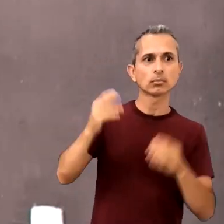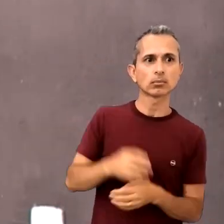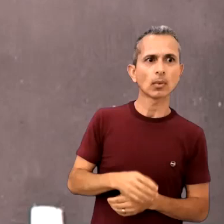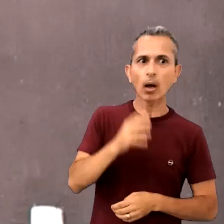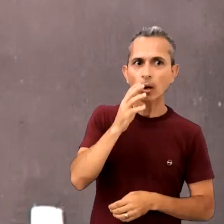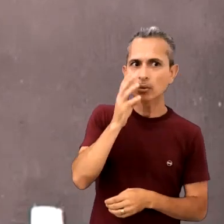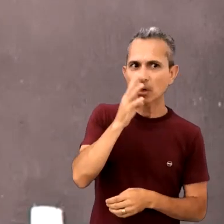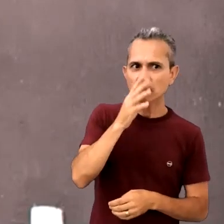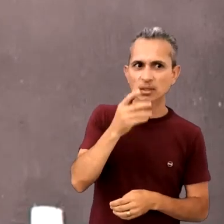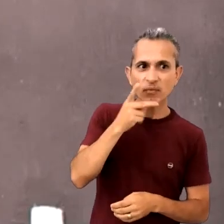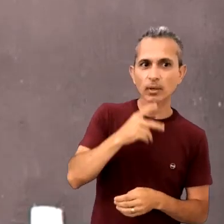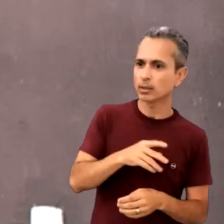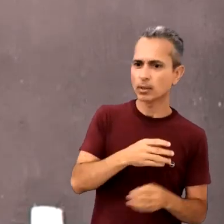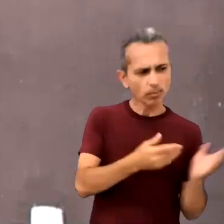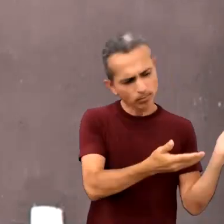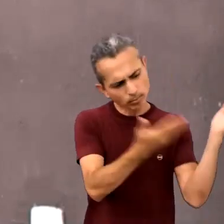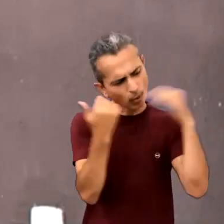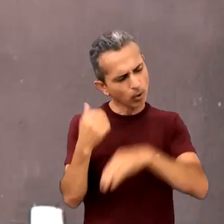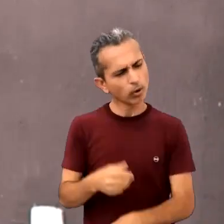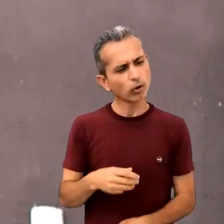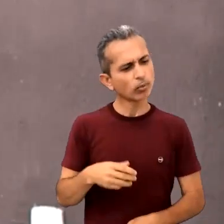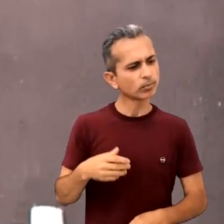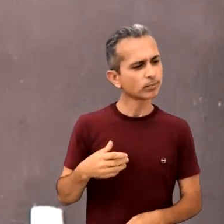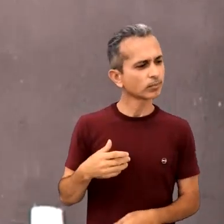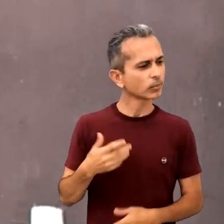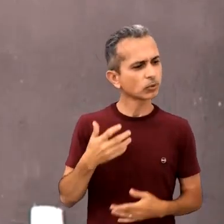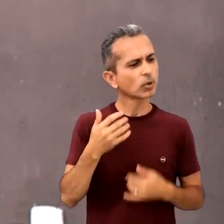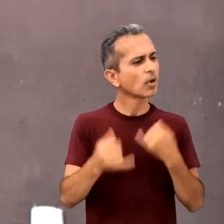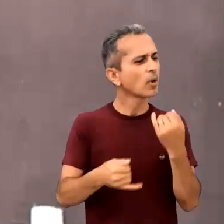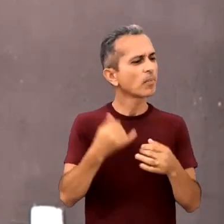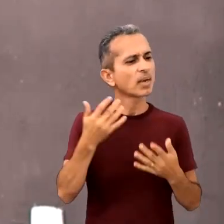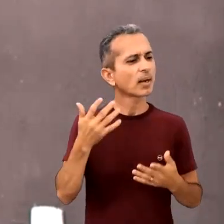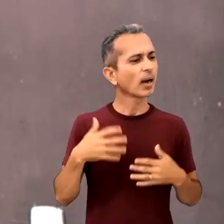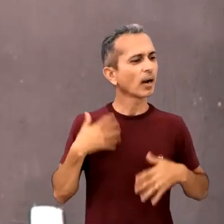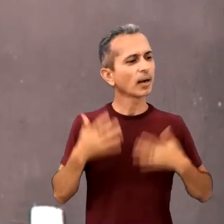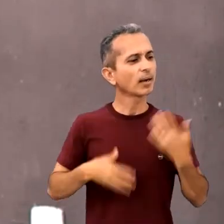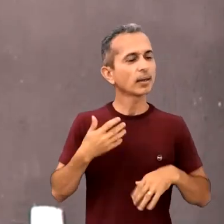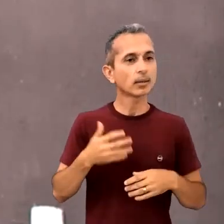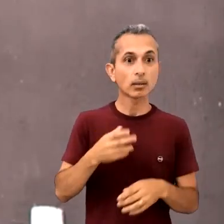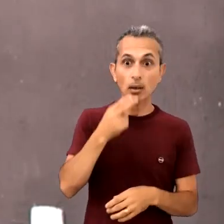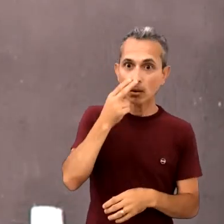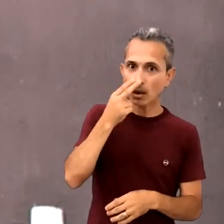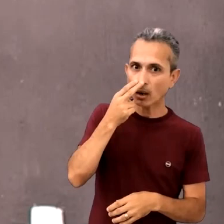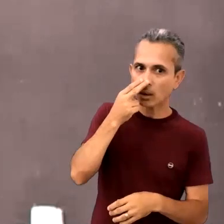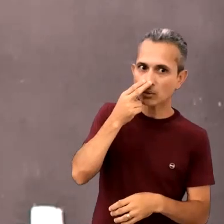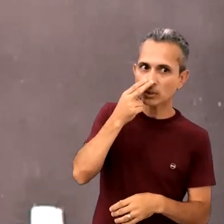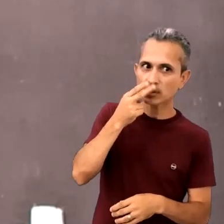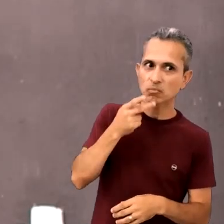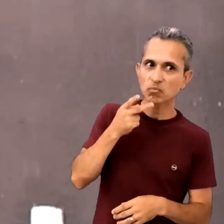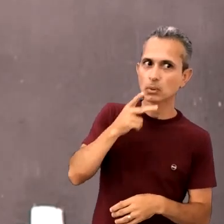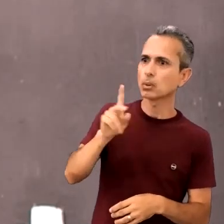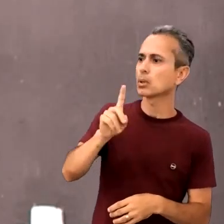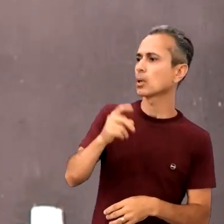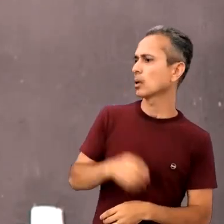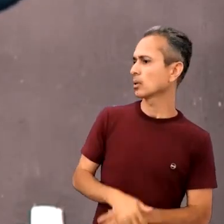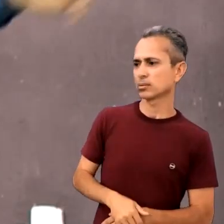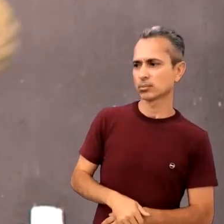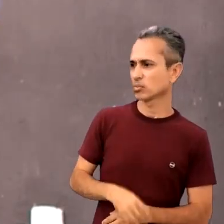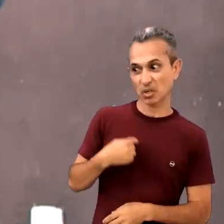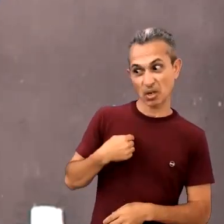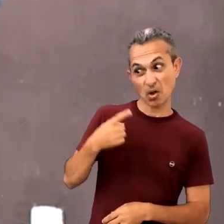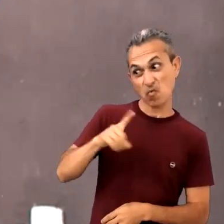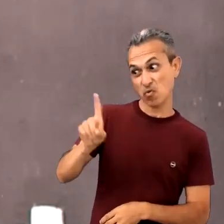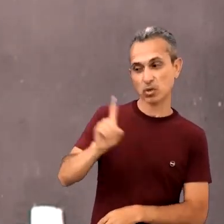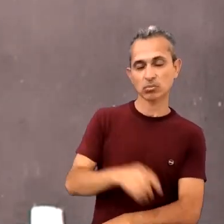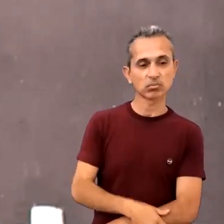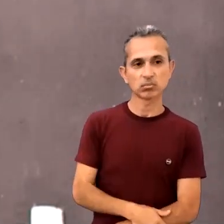não. Não tem nada que glorifique a Deus naquele lugar, eu não tenho para que ir lá. Ah, pois então